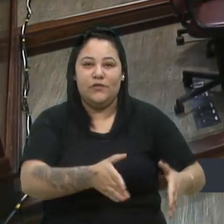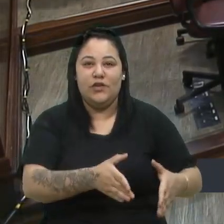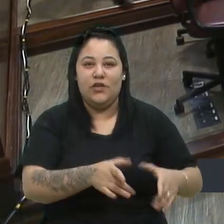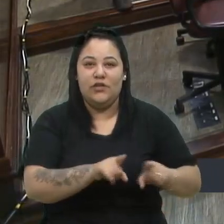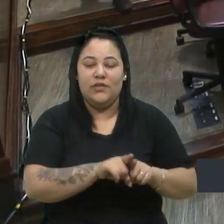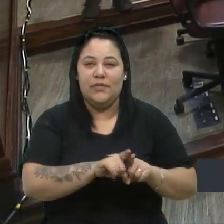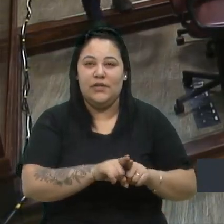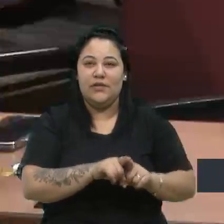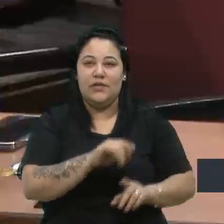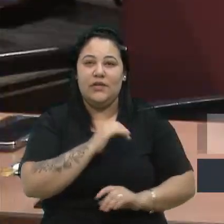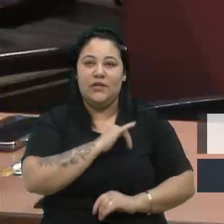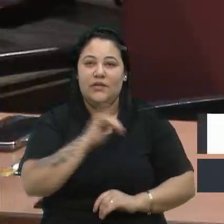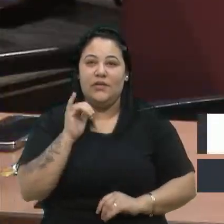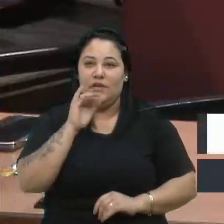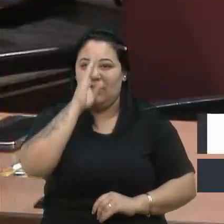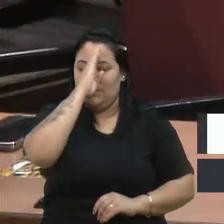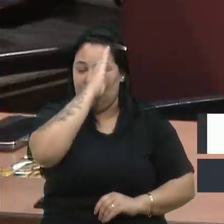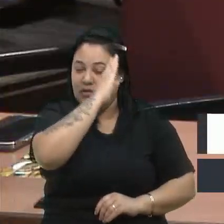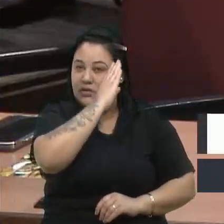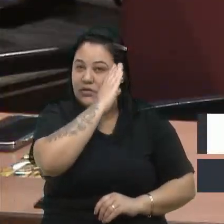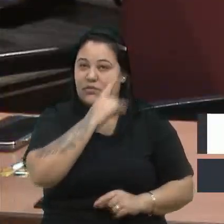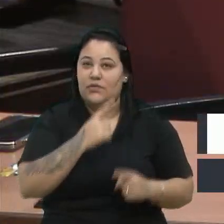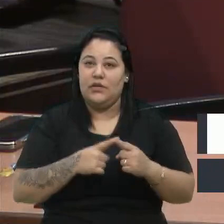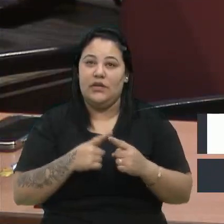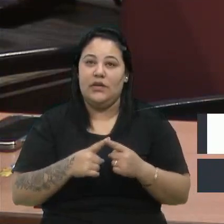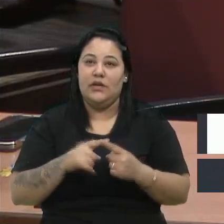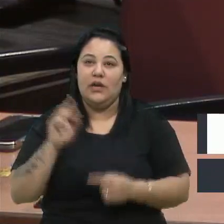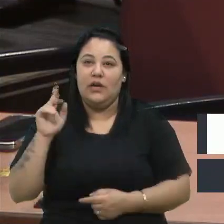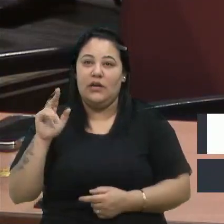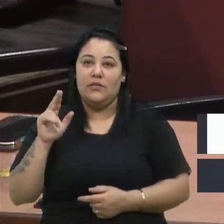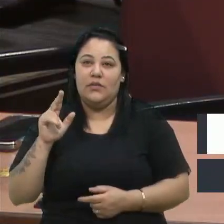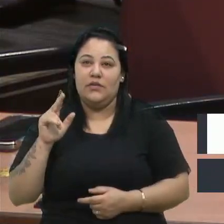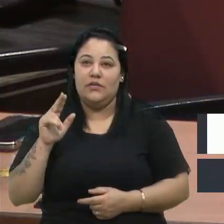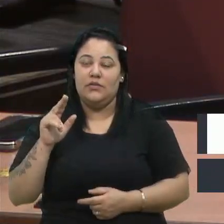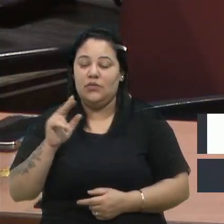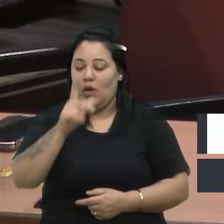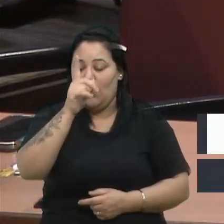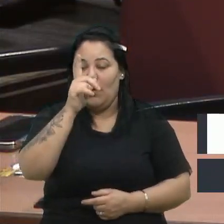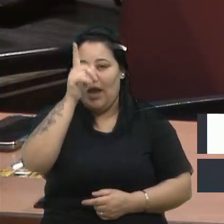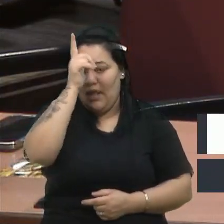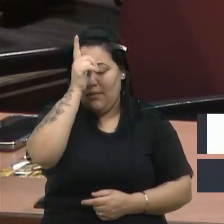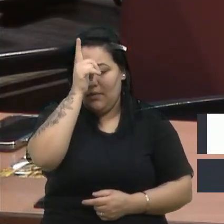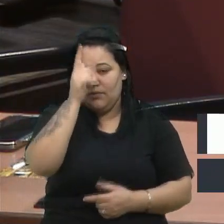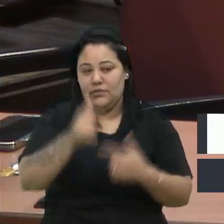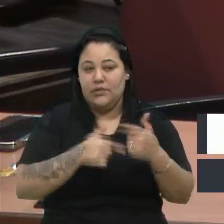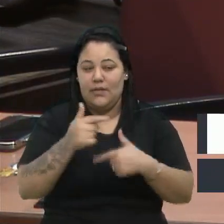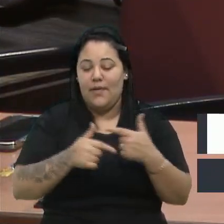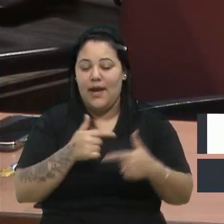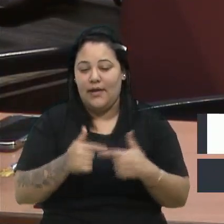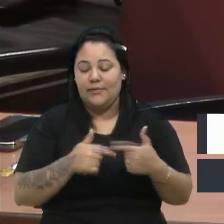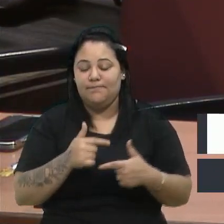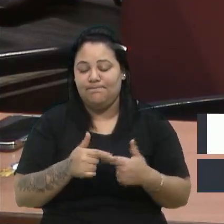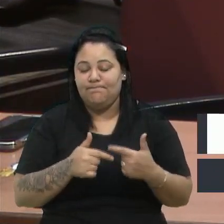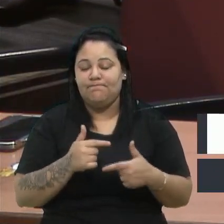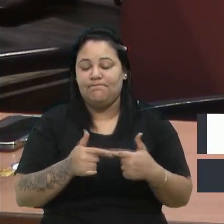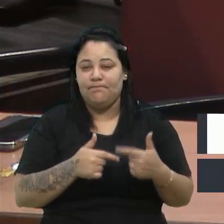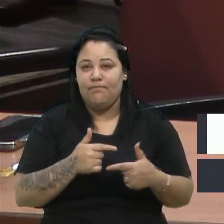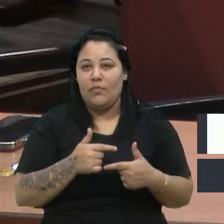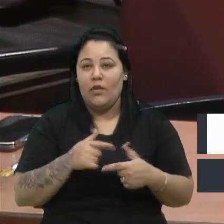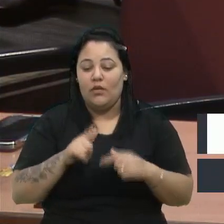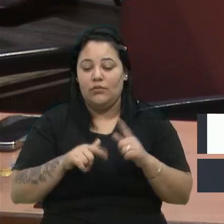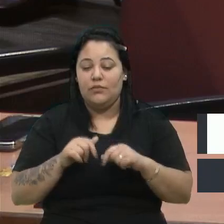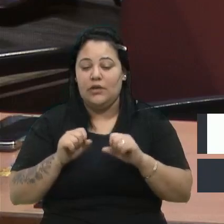Bressan, o Ezequiel, irmão do alemão, lá que trabalha no Sacolão Kaiser. E, colegas, ontem, quando foi